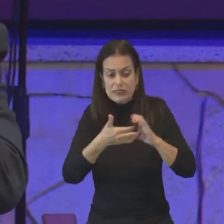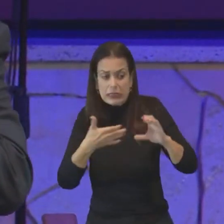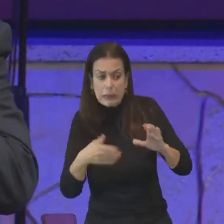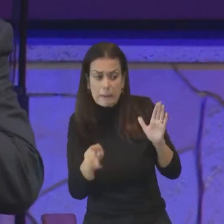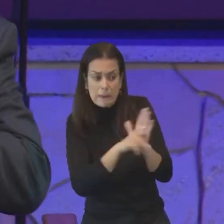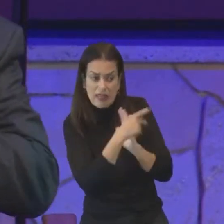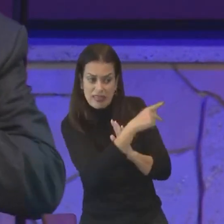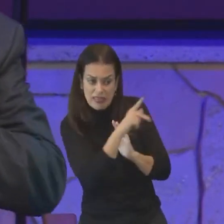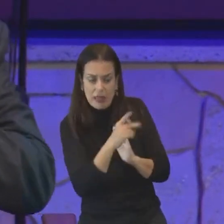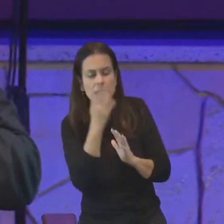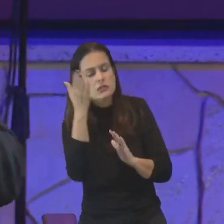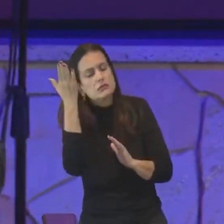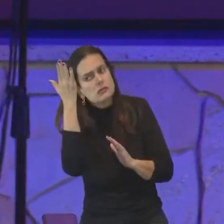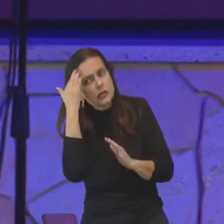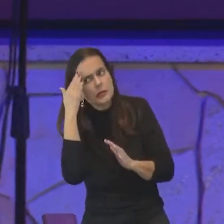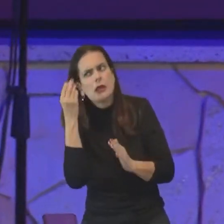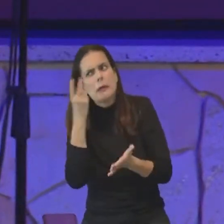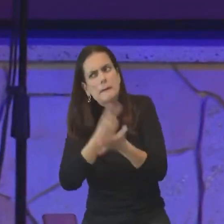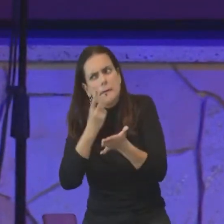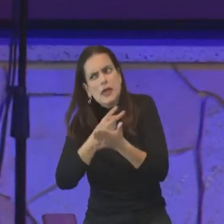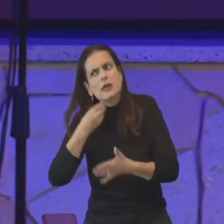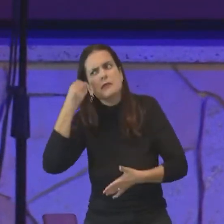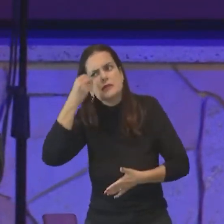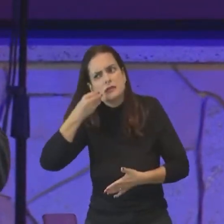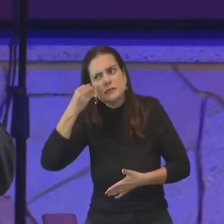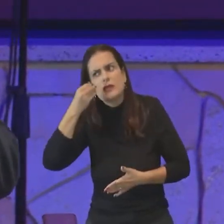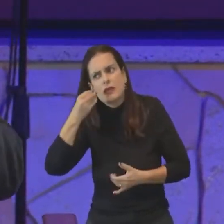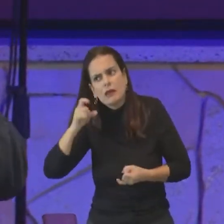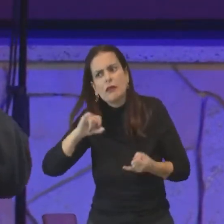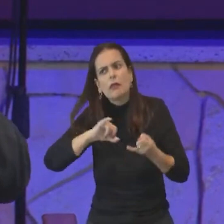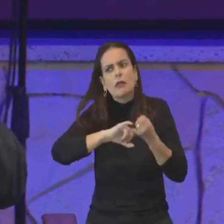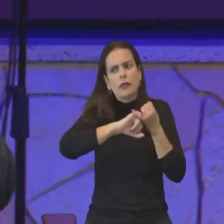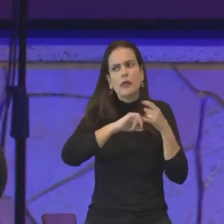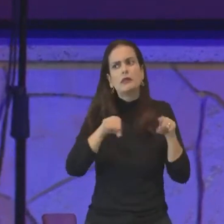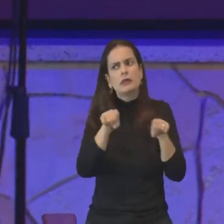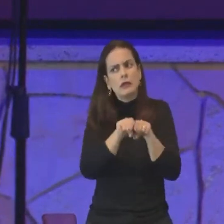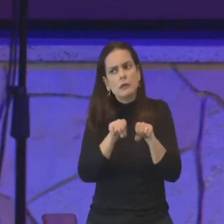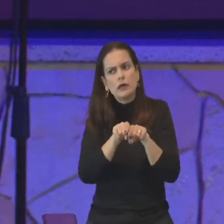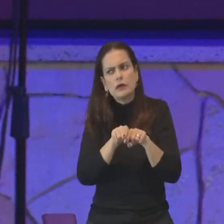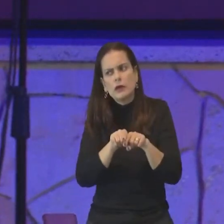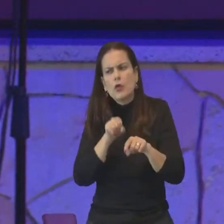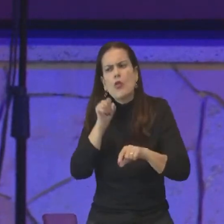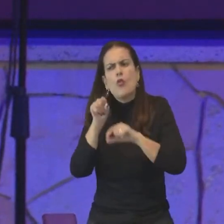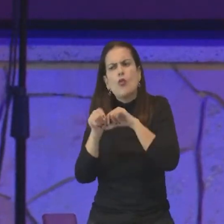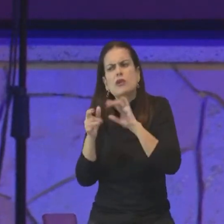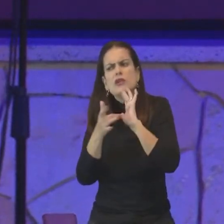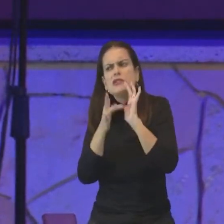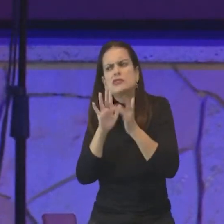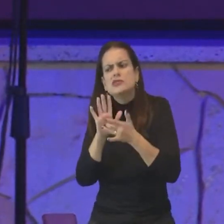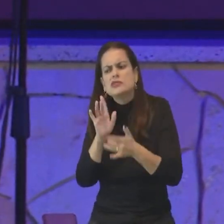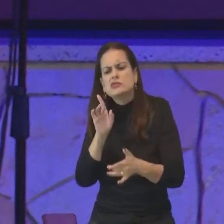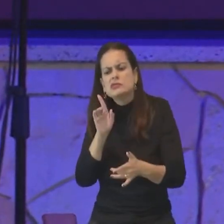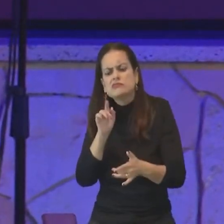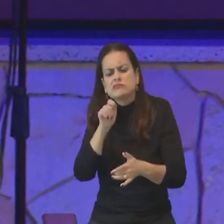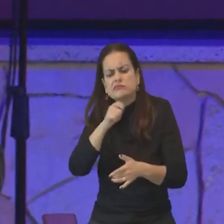a mesma experiência com aquela mulher? O que estaria Jesus escrevendo na